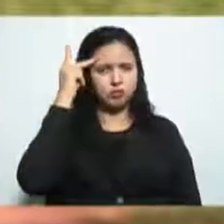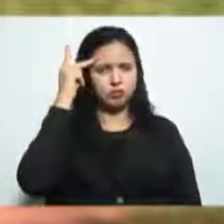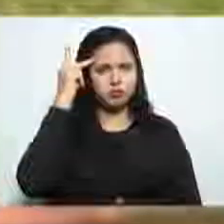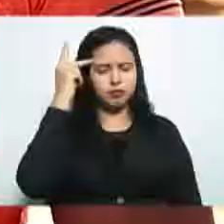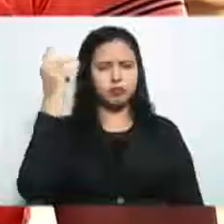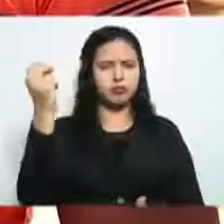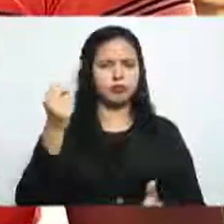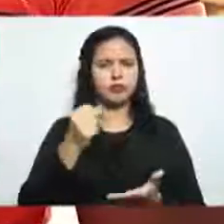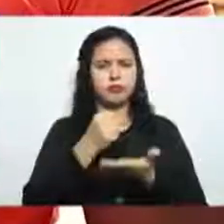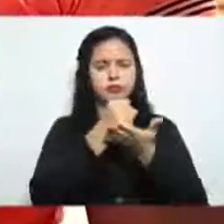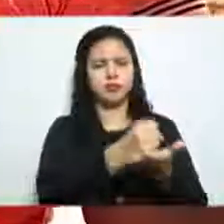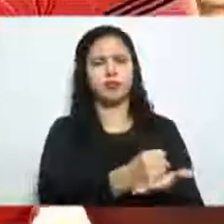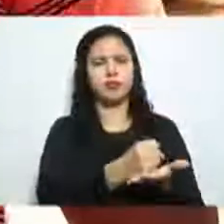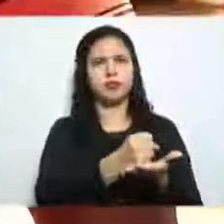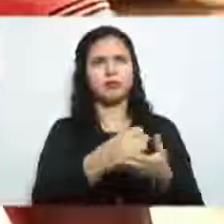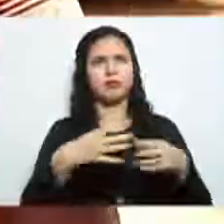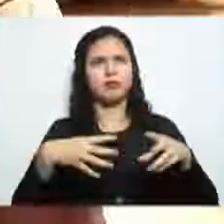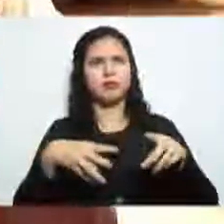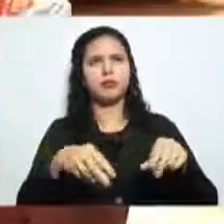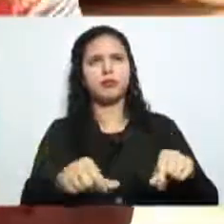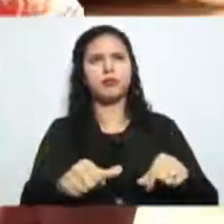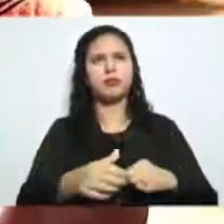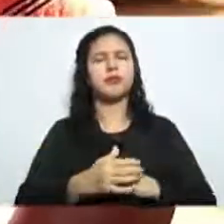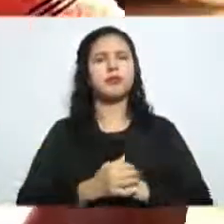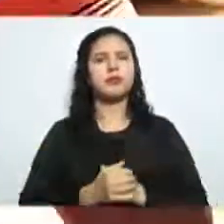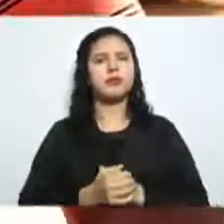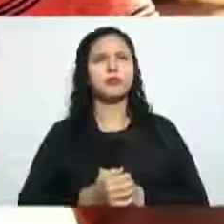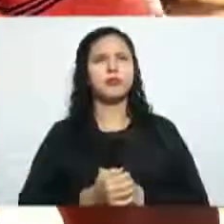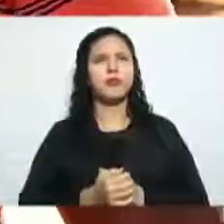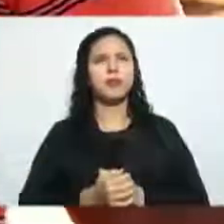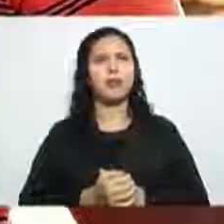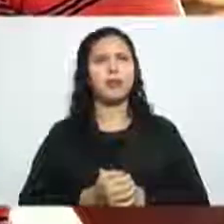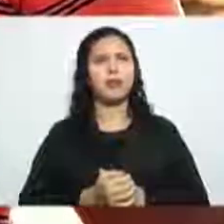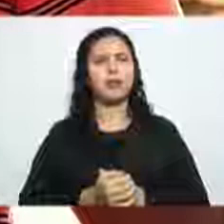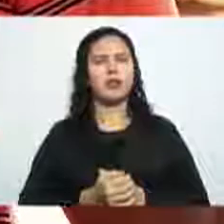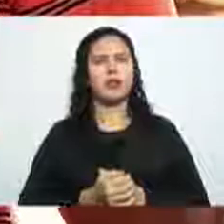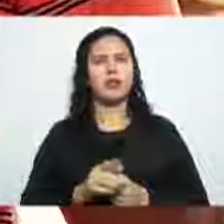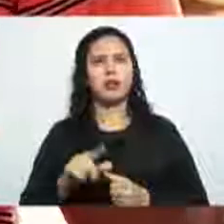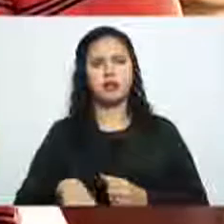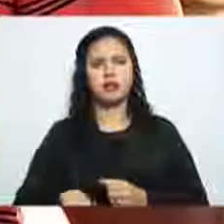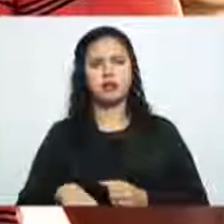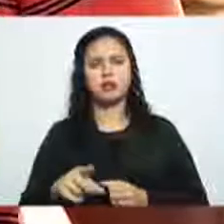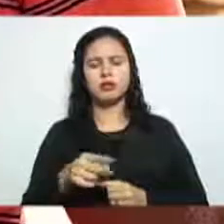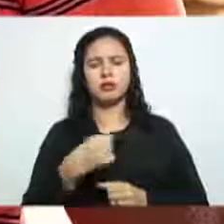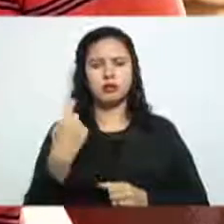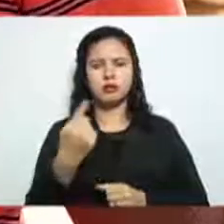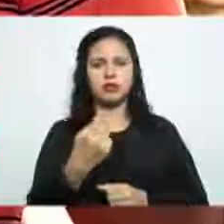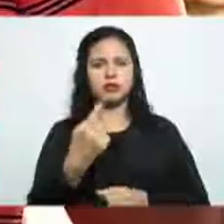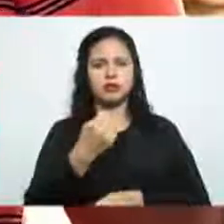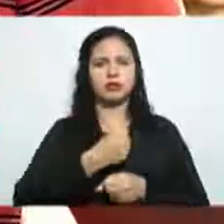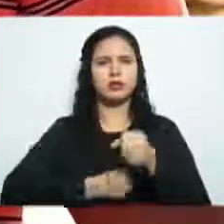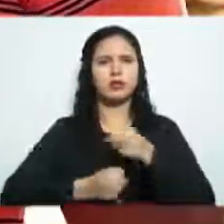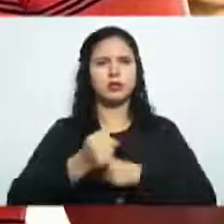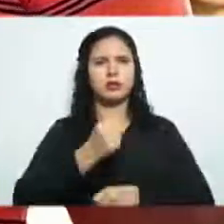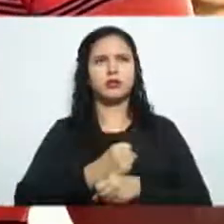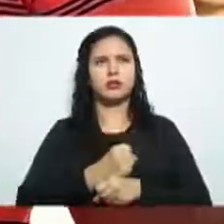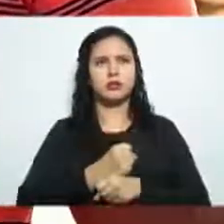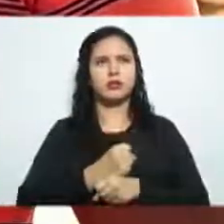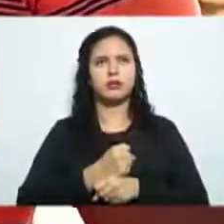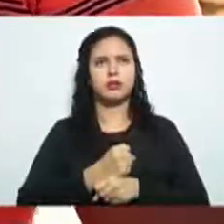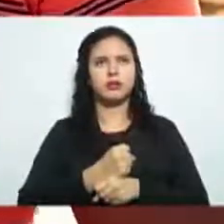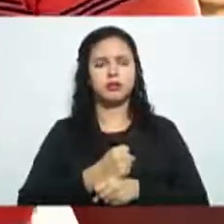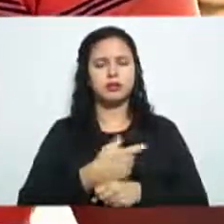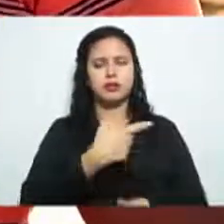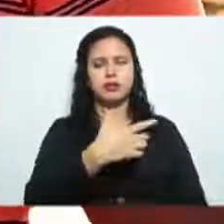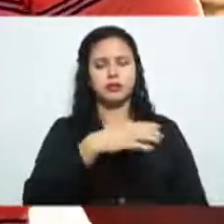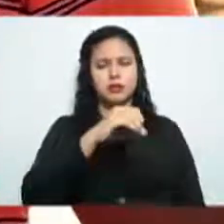na terra. Nós estamos aqui na frente, na verdade nós somos desde lá do fundo, desde do dia 10/7